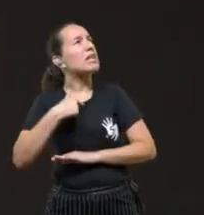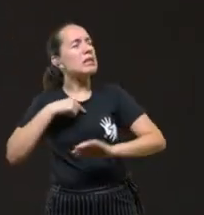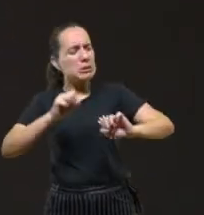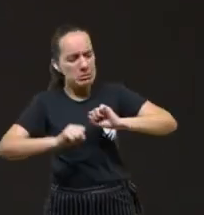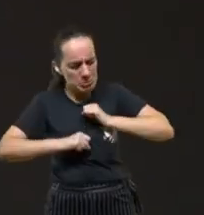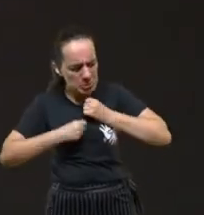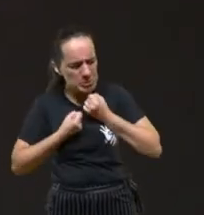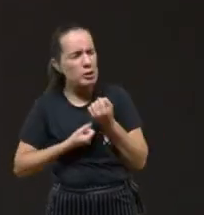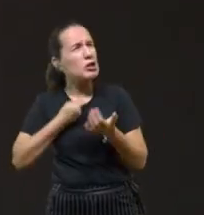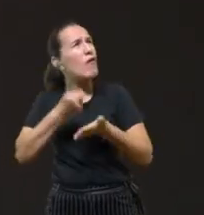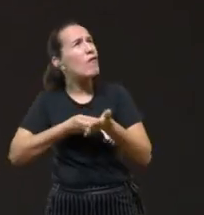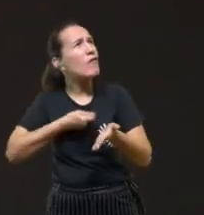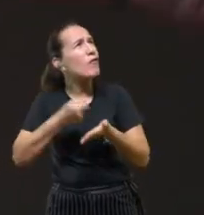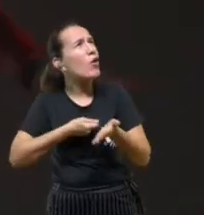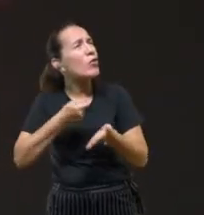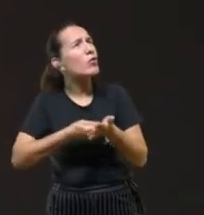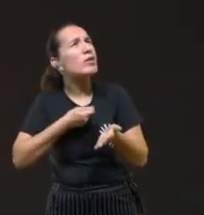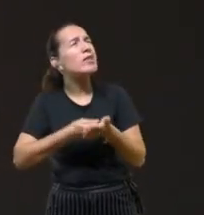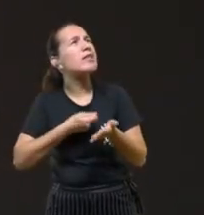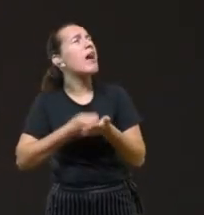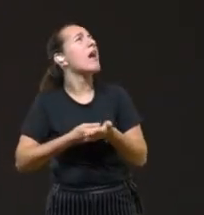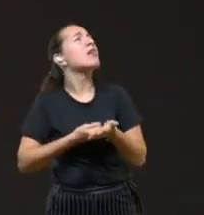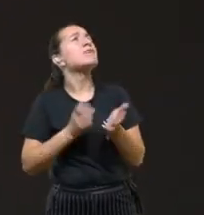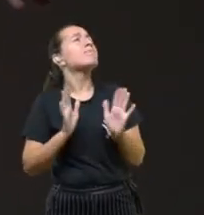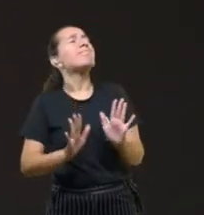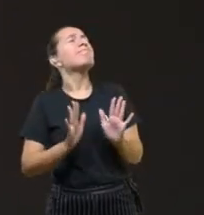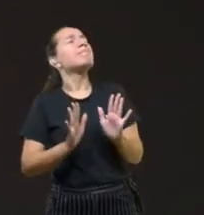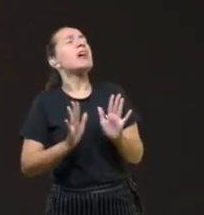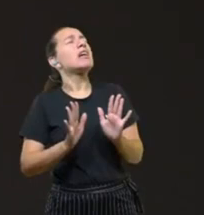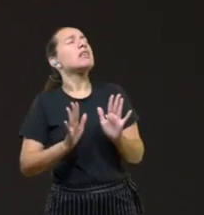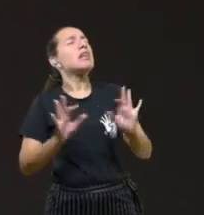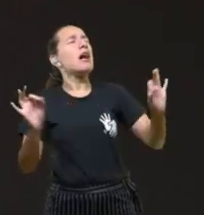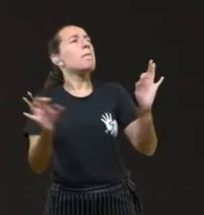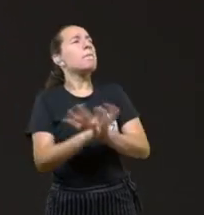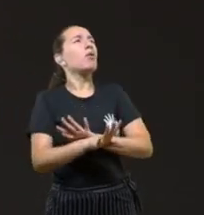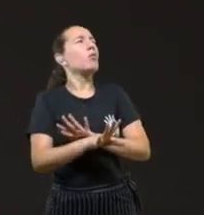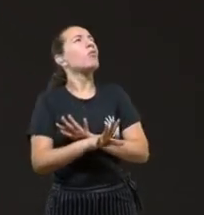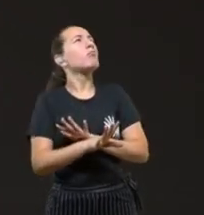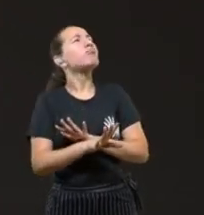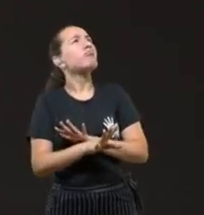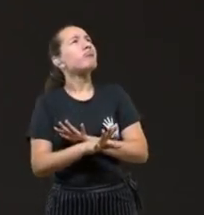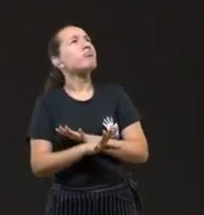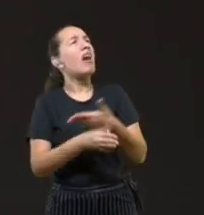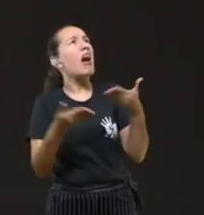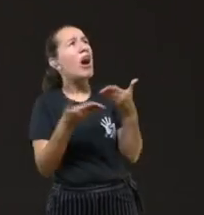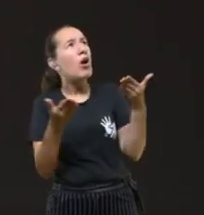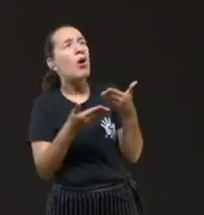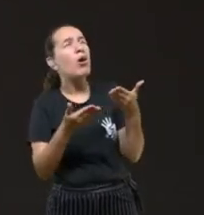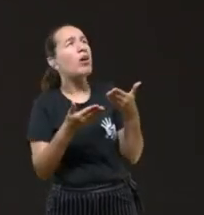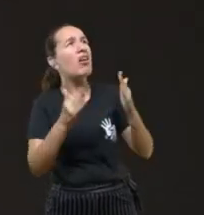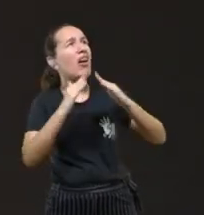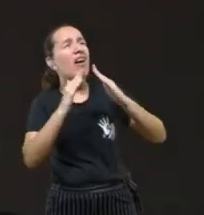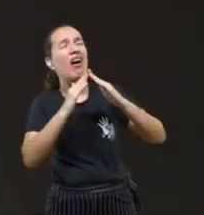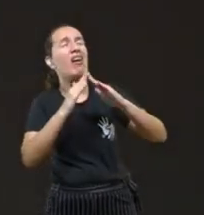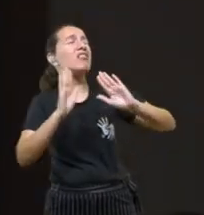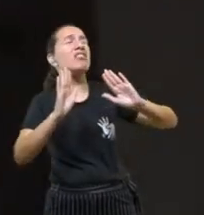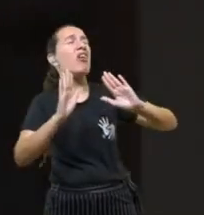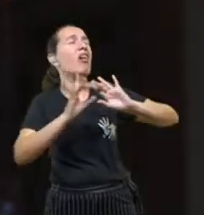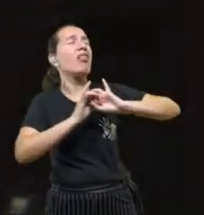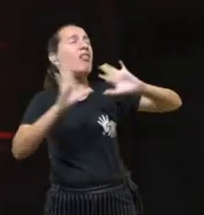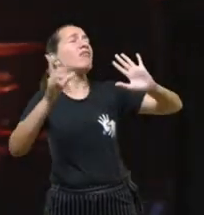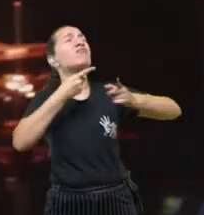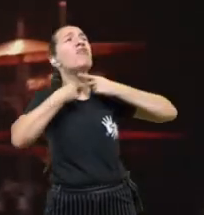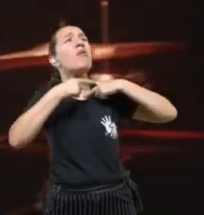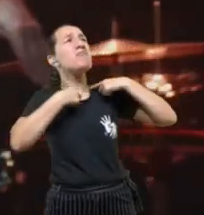que eu sei fazer, papai, eu pensei que o Senhor não deu, esquece. Eu coloco isso agora no altar.